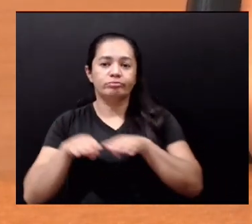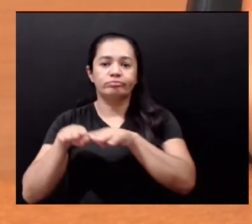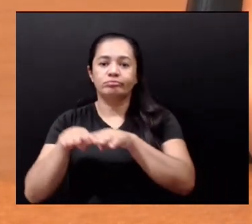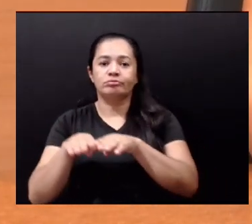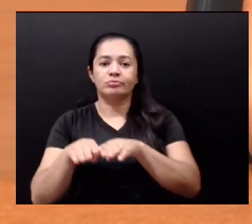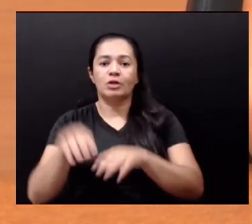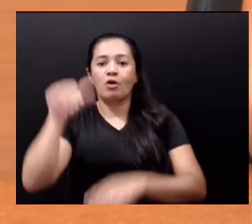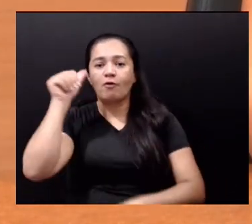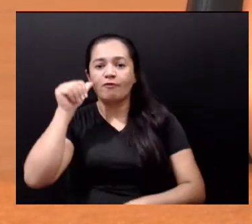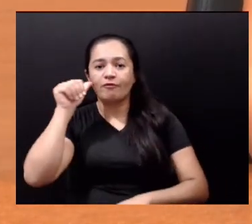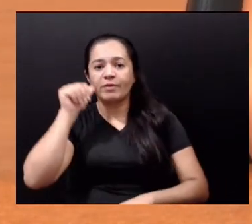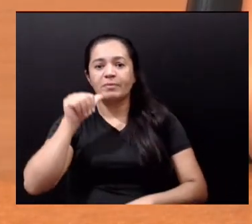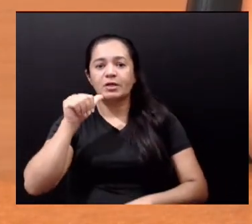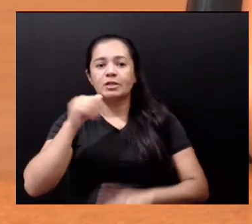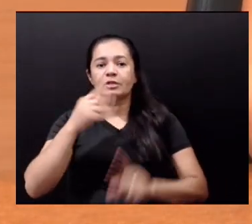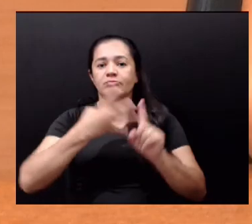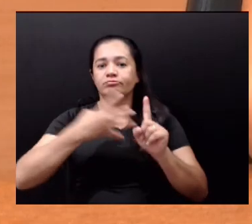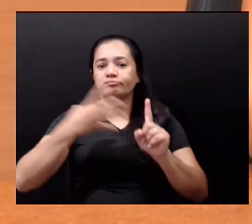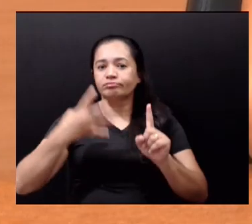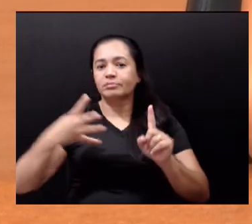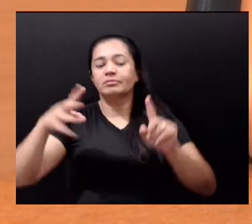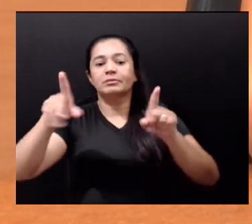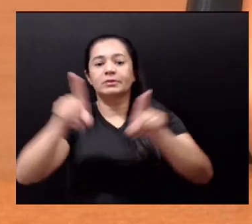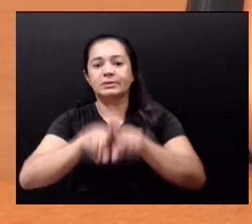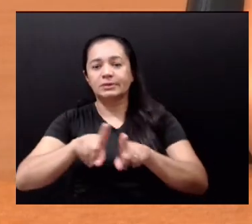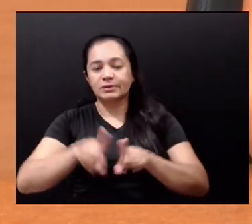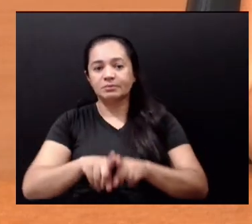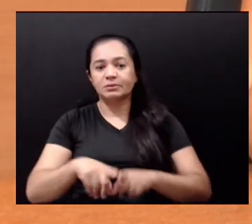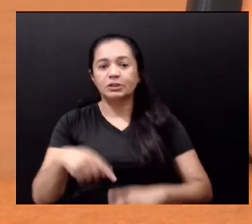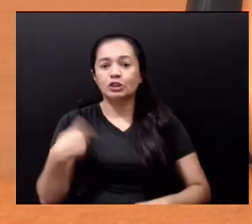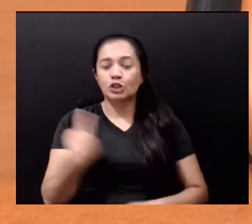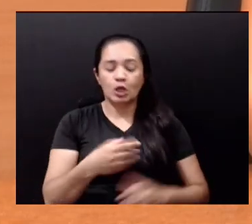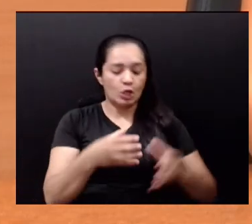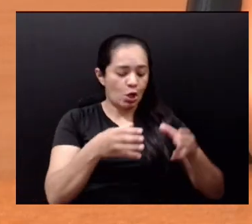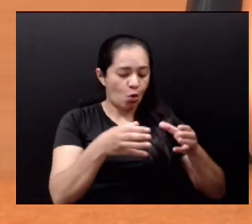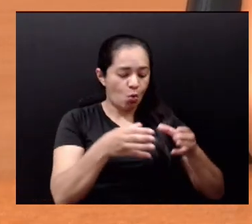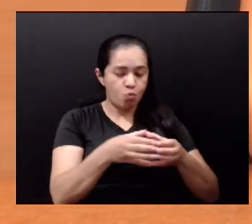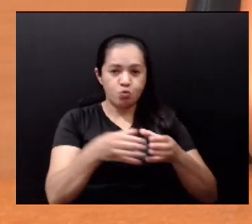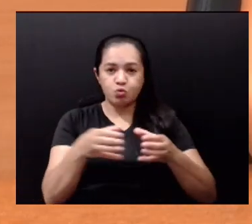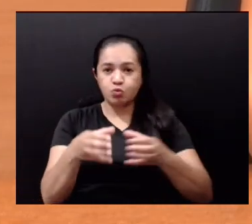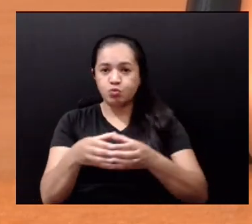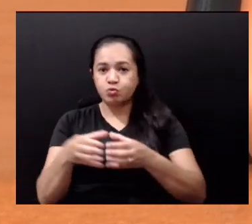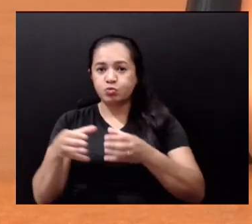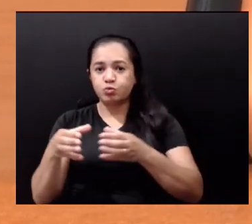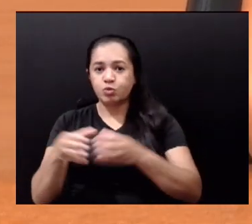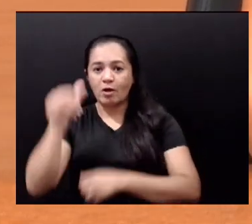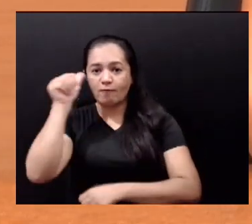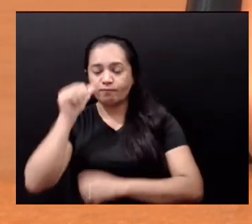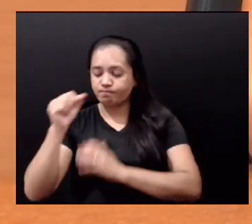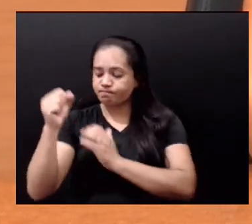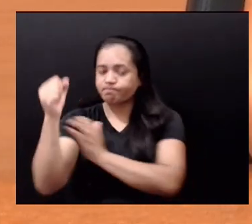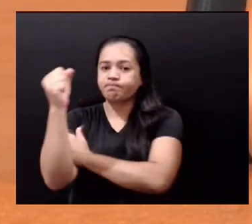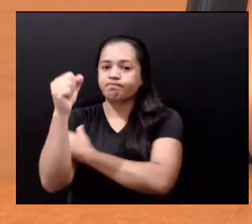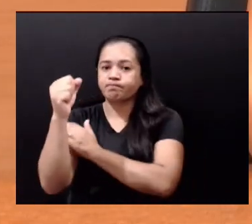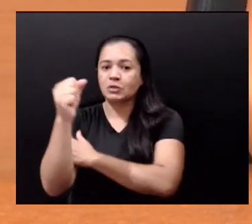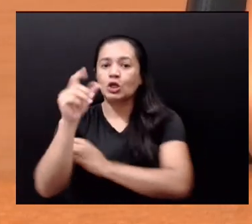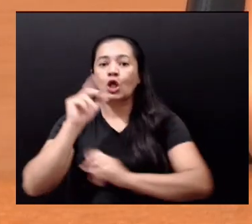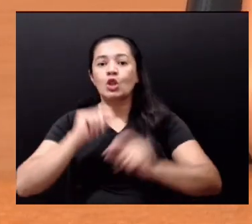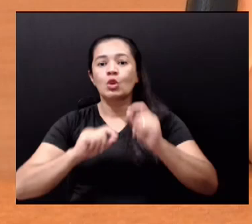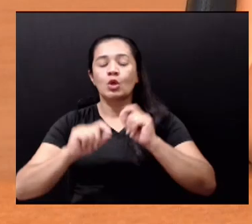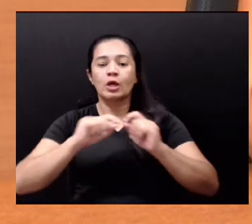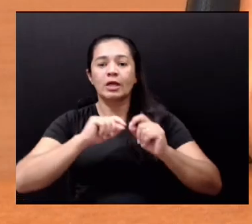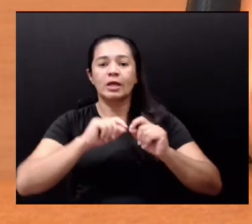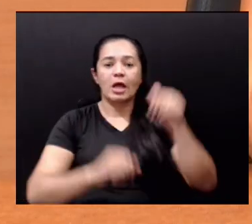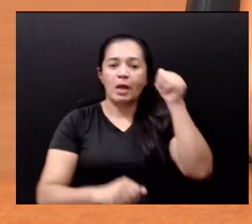quebrando paradigmas. Então, nós temos aí um conjunto de feminismos, de lutas de mulheres, que, nas suas vertentes, têm sido a linha